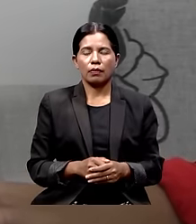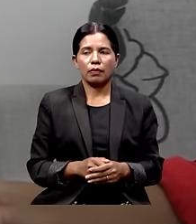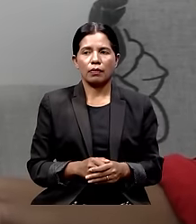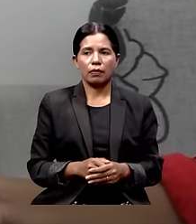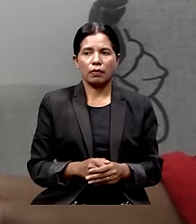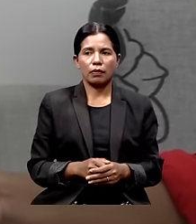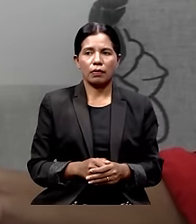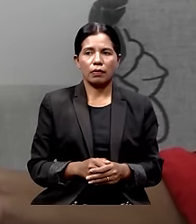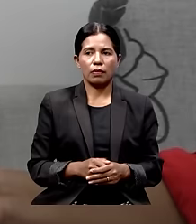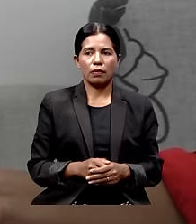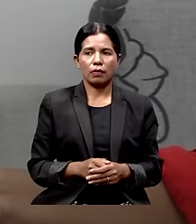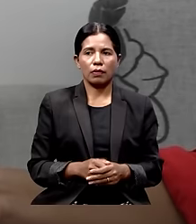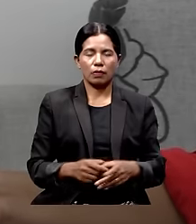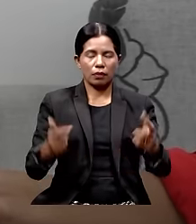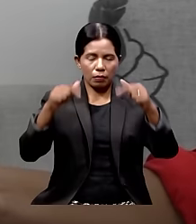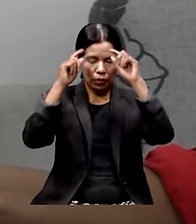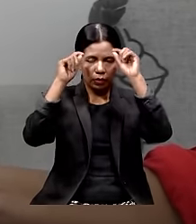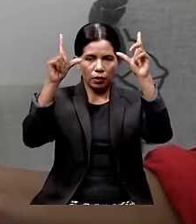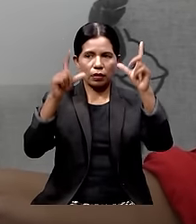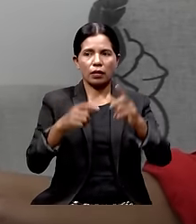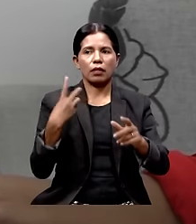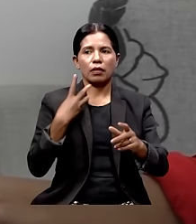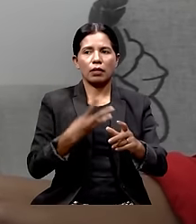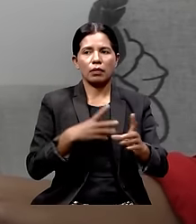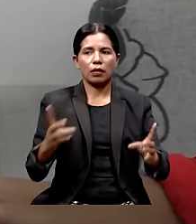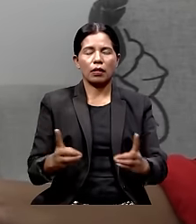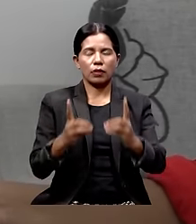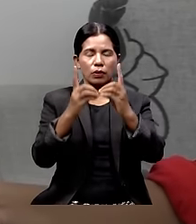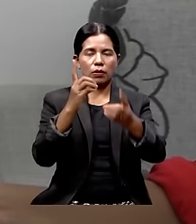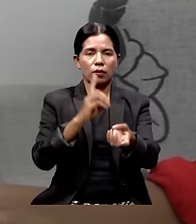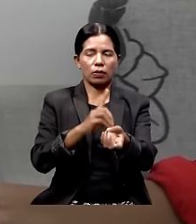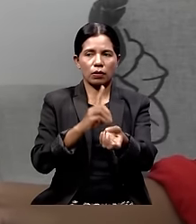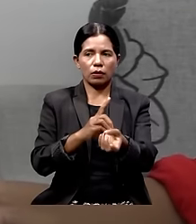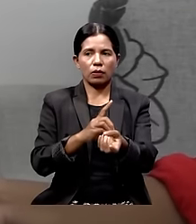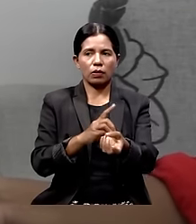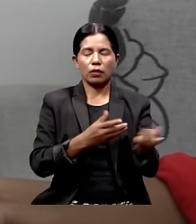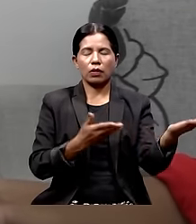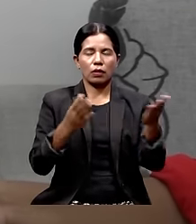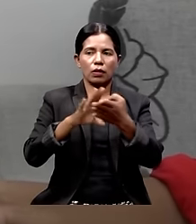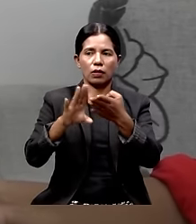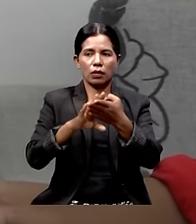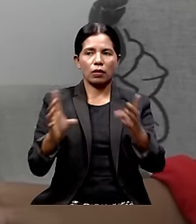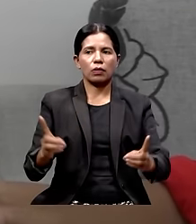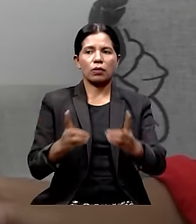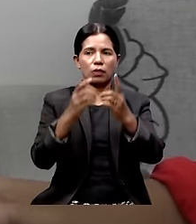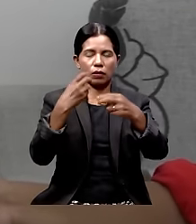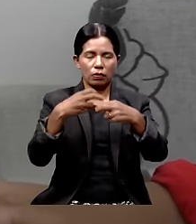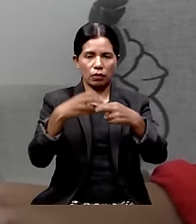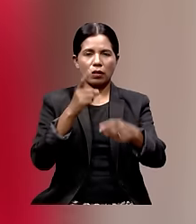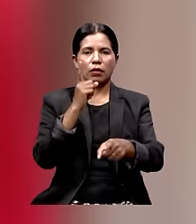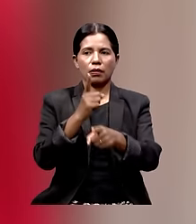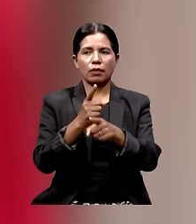timorão isso? Mais timorão e tem a terceira vez o torr quando vamos tirar cartão se a terceira mais usar então.